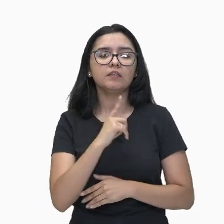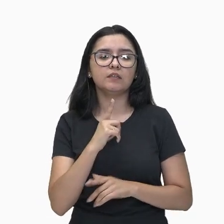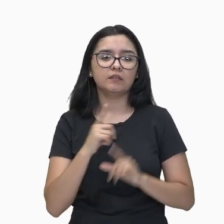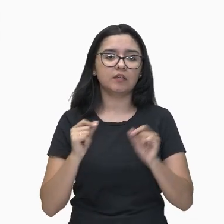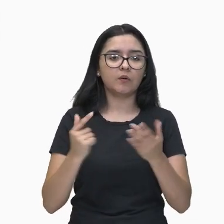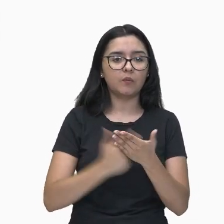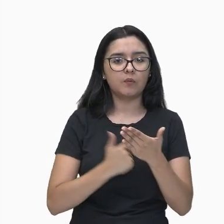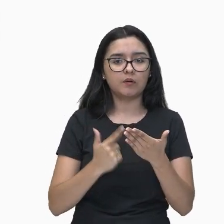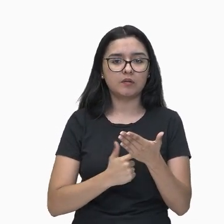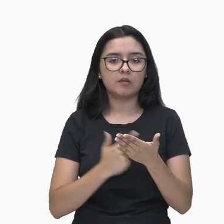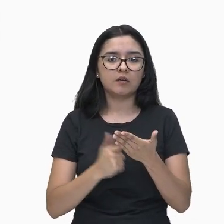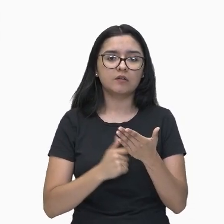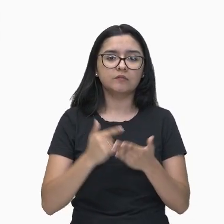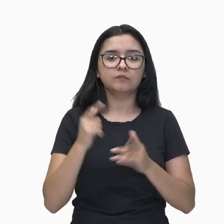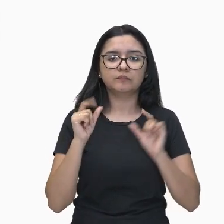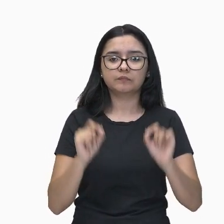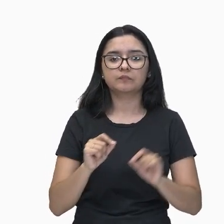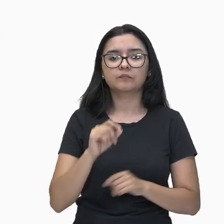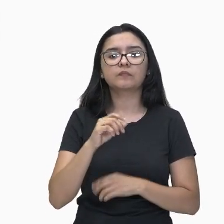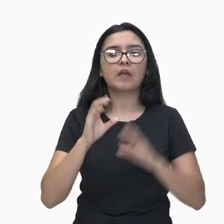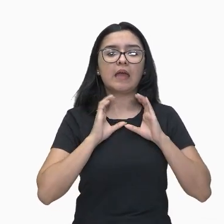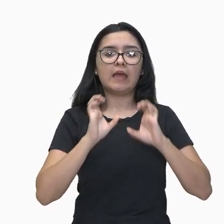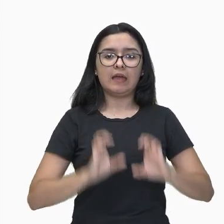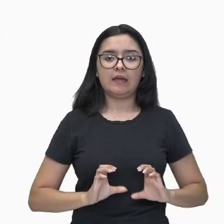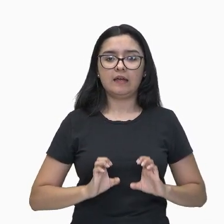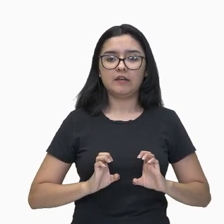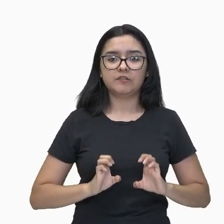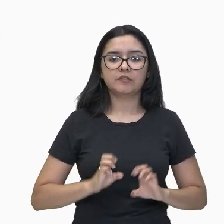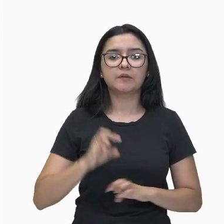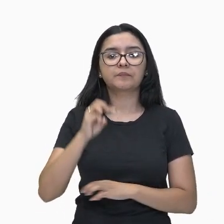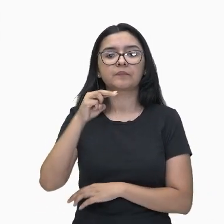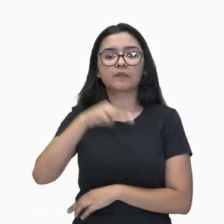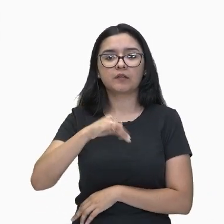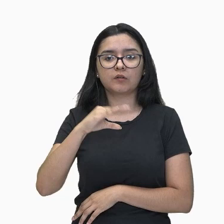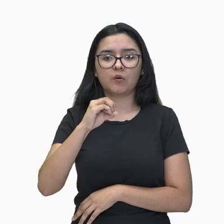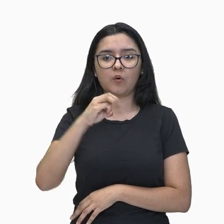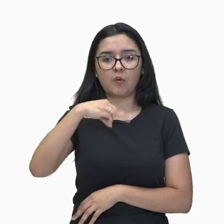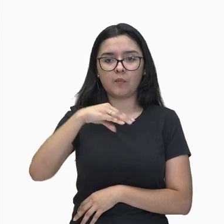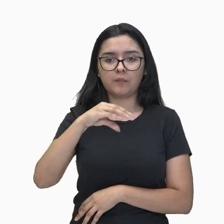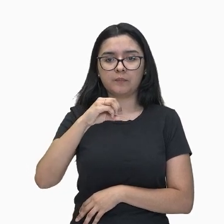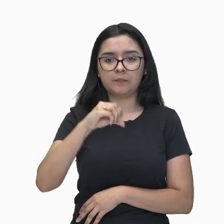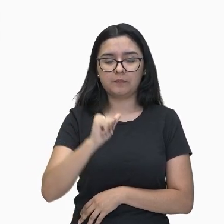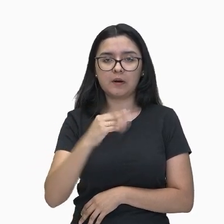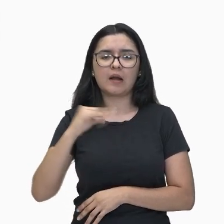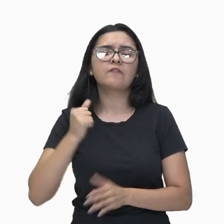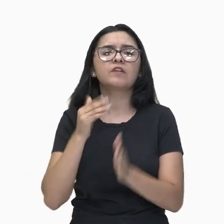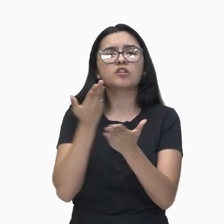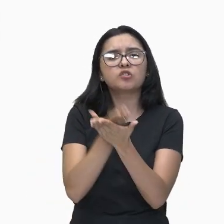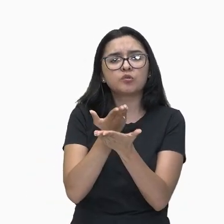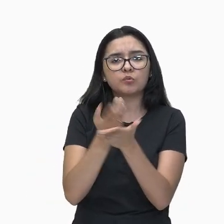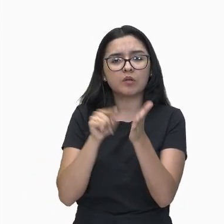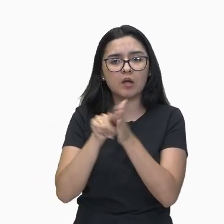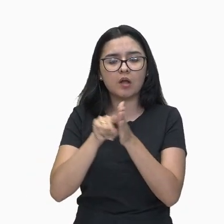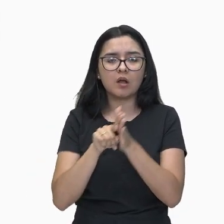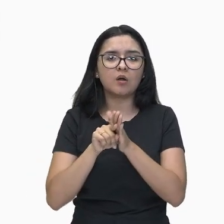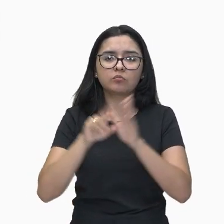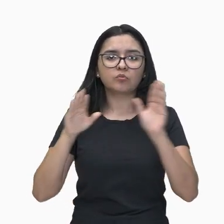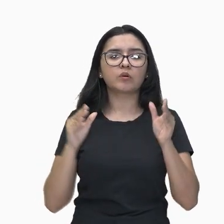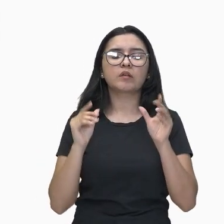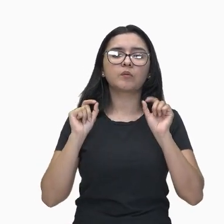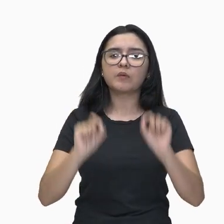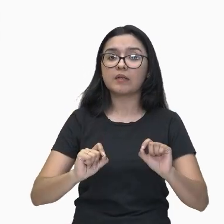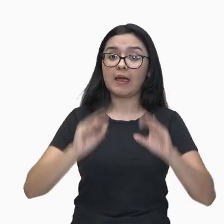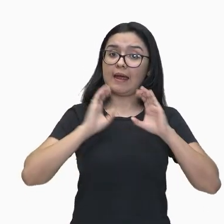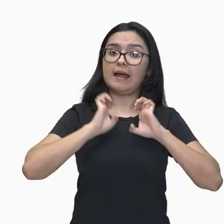Ética a Nicômaco, né, que é atribuída a seu filho, que ele vai estudar profundamente a questão da ética, né? Vocês podem depois ler